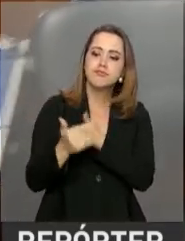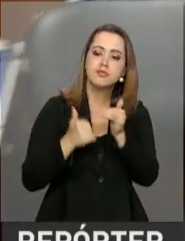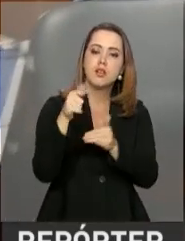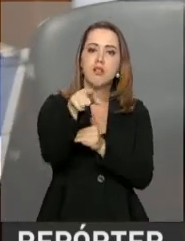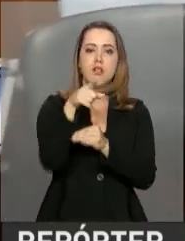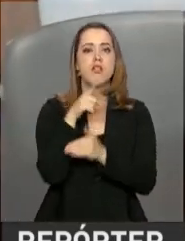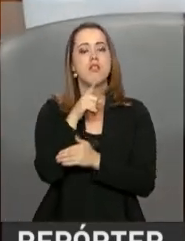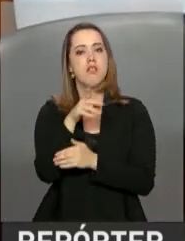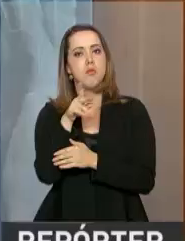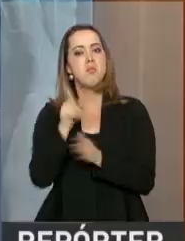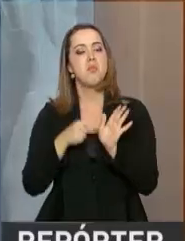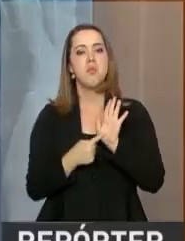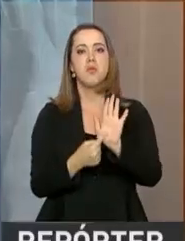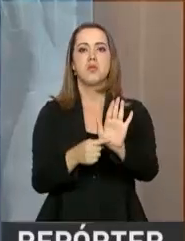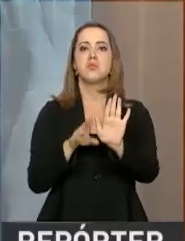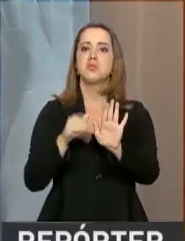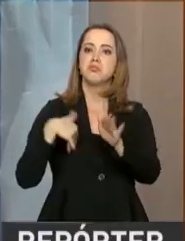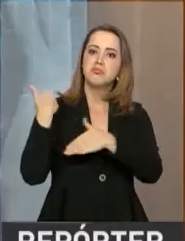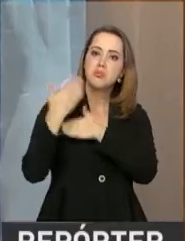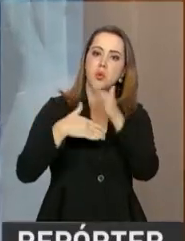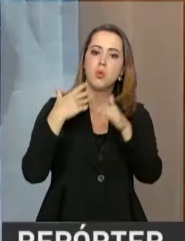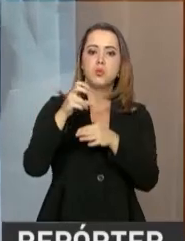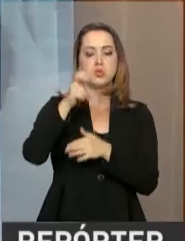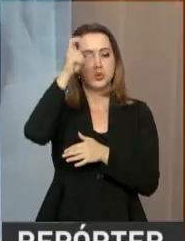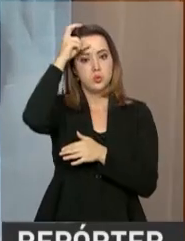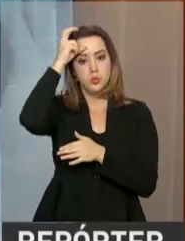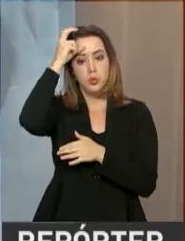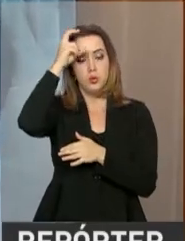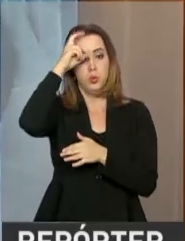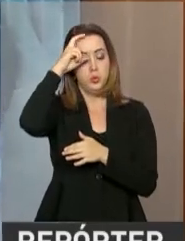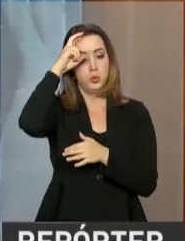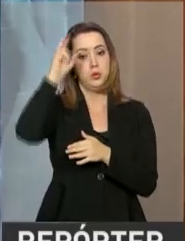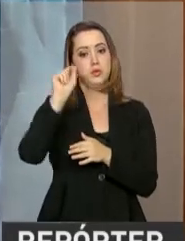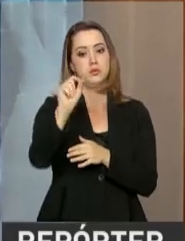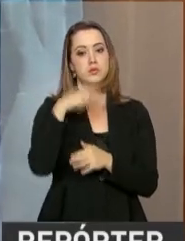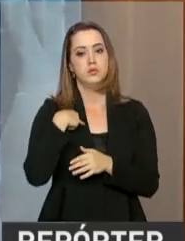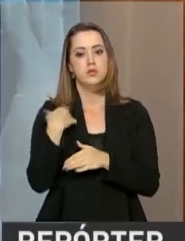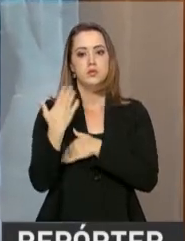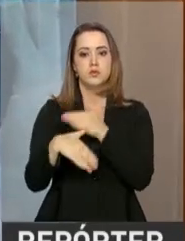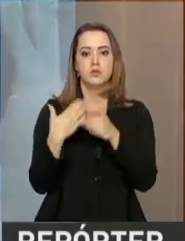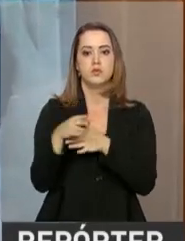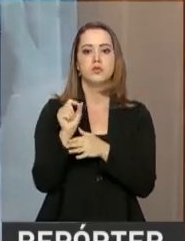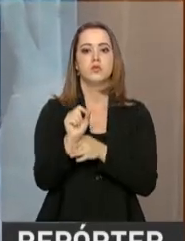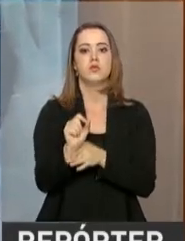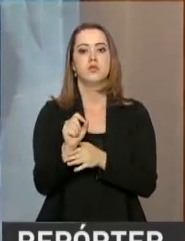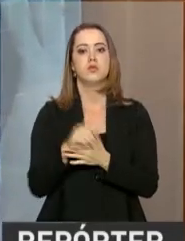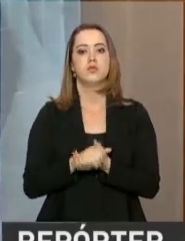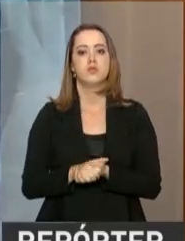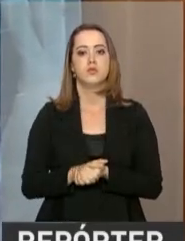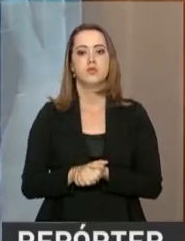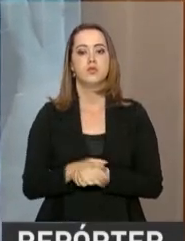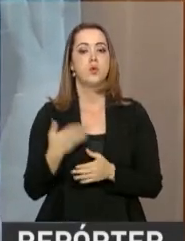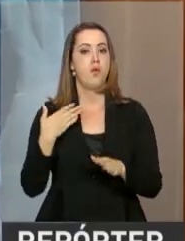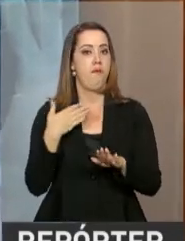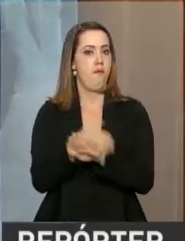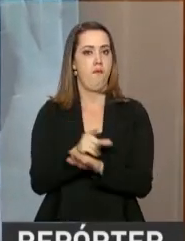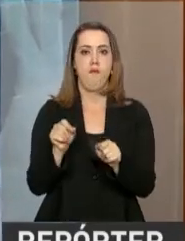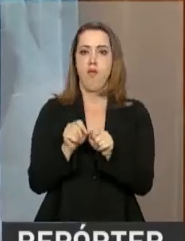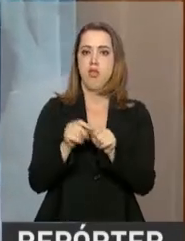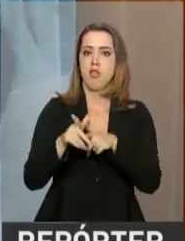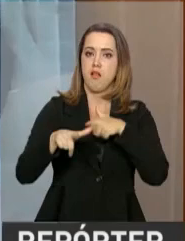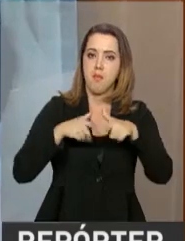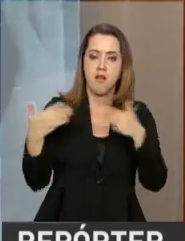preserva sua tradição foi um tempo muito bom onde eu fiz de tudo fiz R fiz o programa que eu faço até hoje